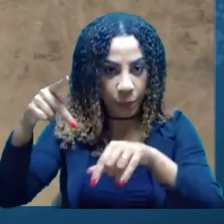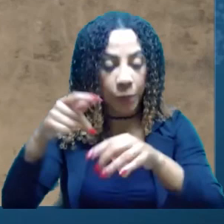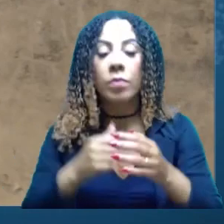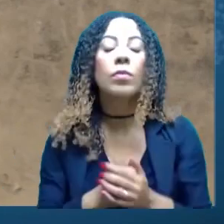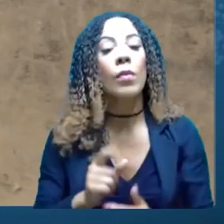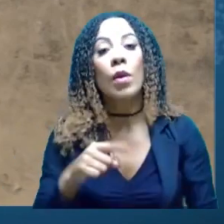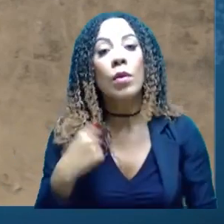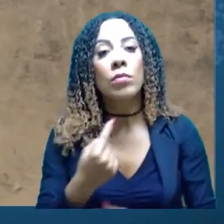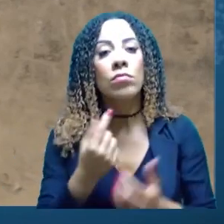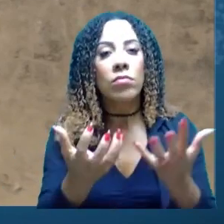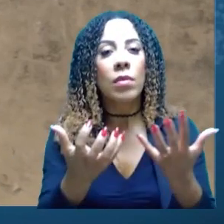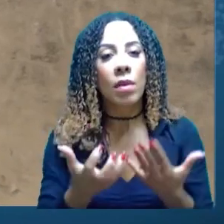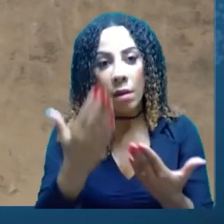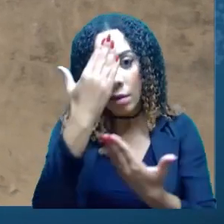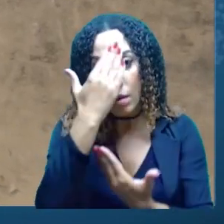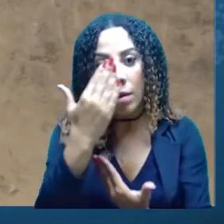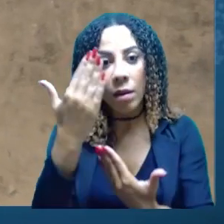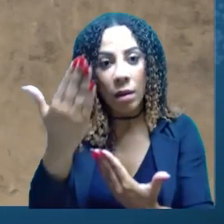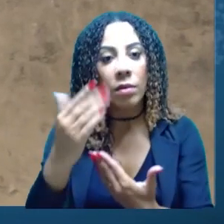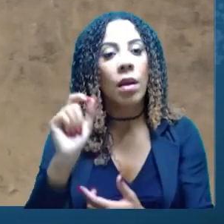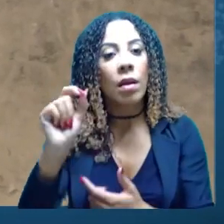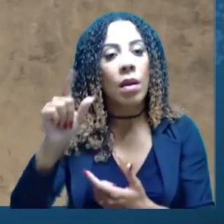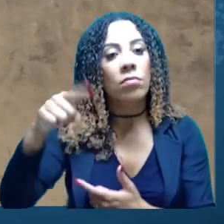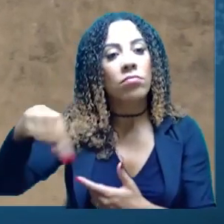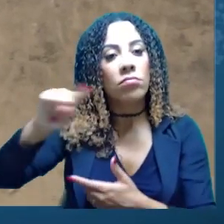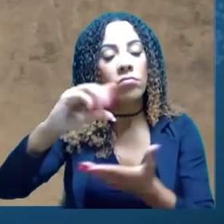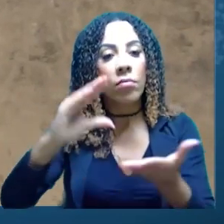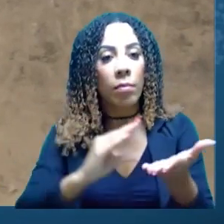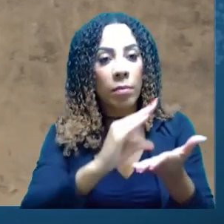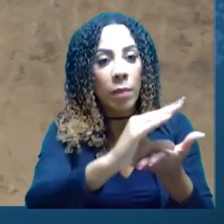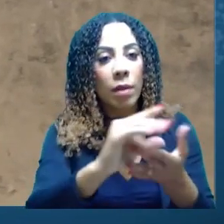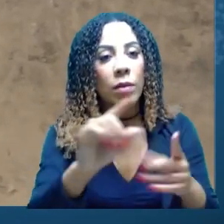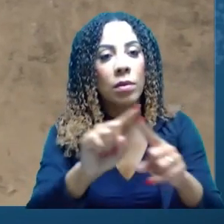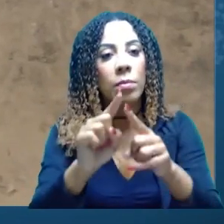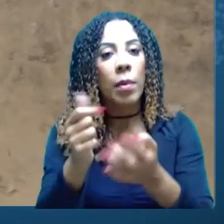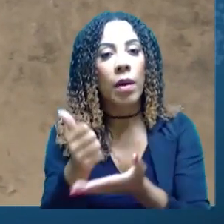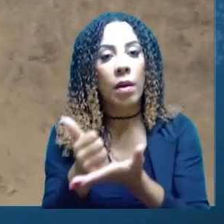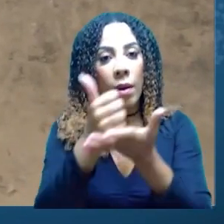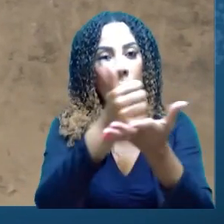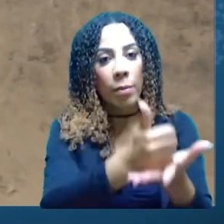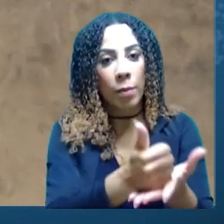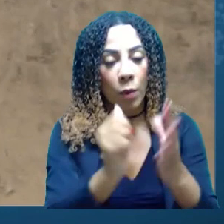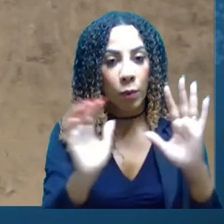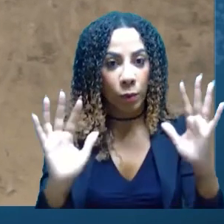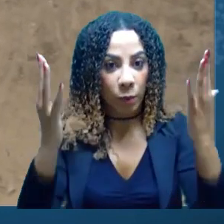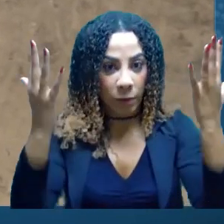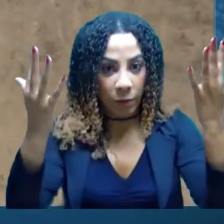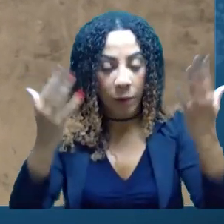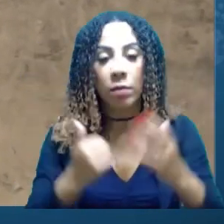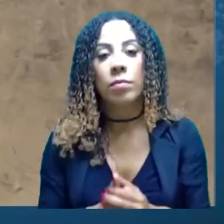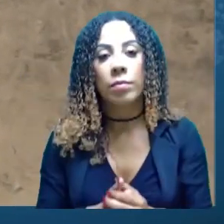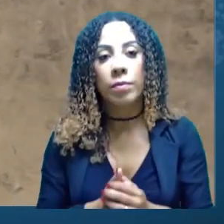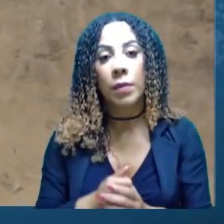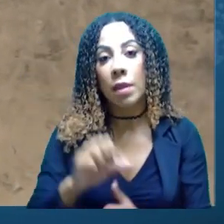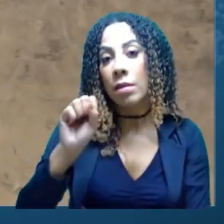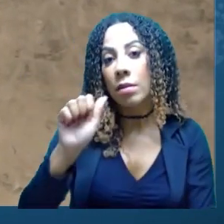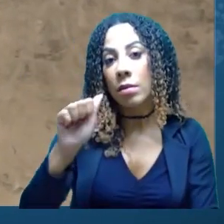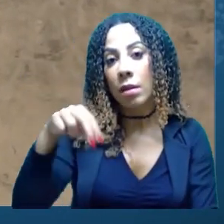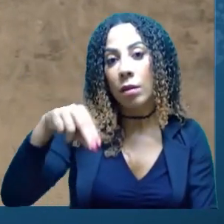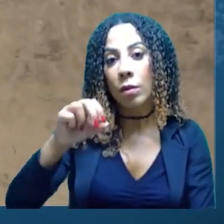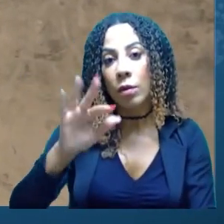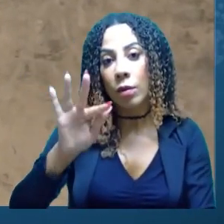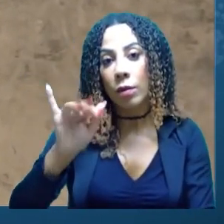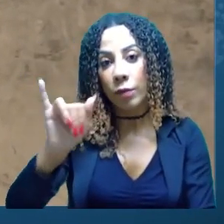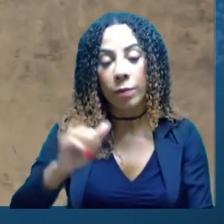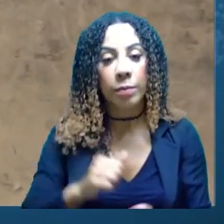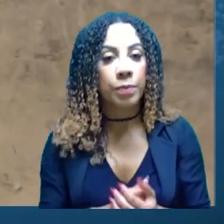Gostaríamos de agradecer aos patrocinadores e apoiadores deste evento: Sanofi,